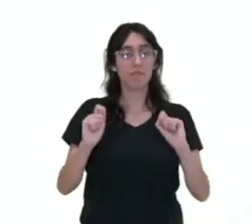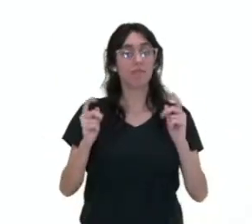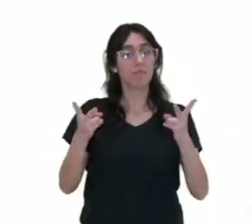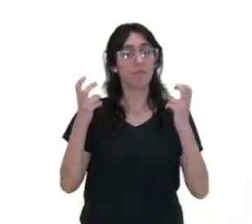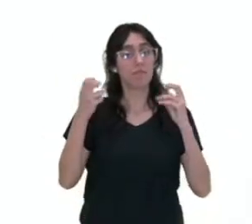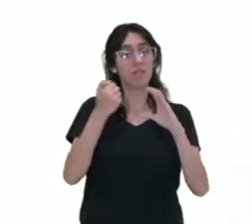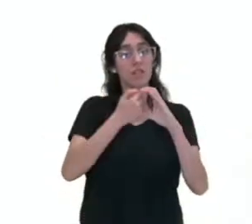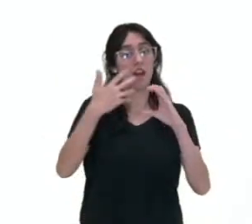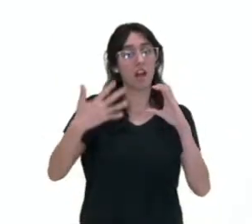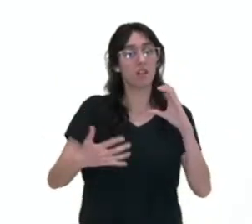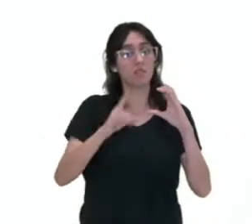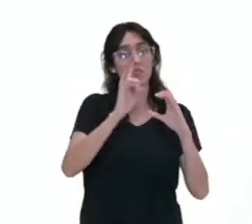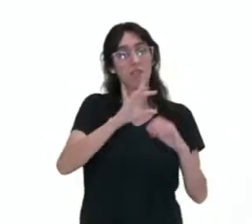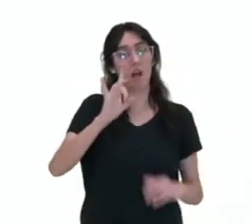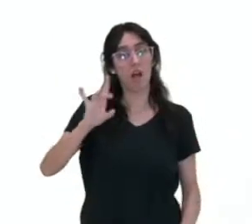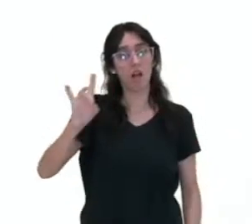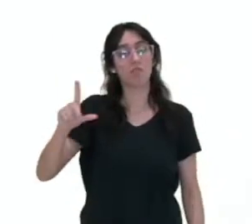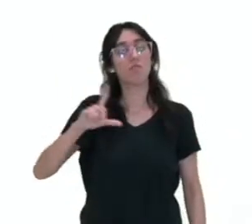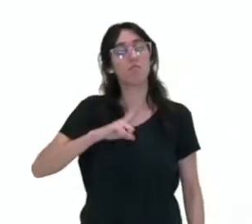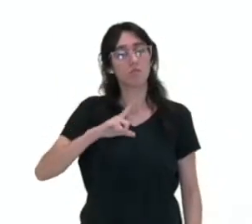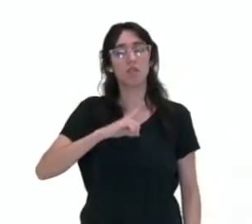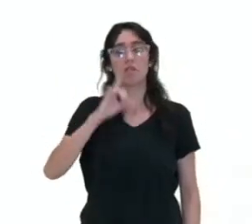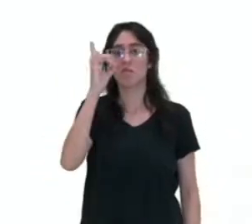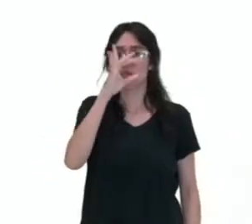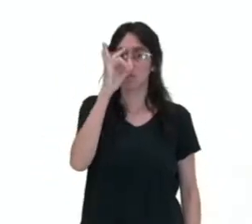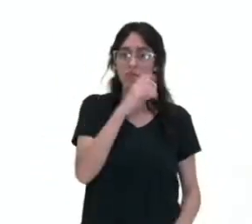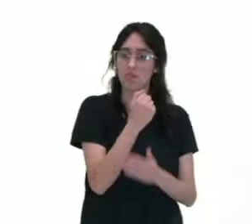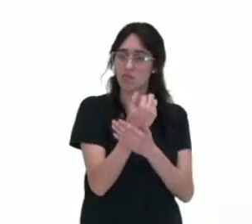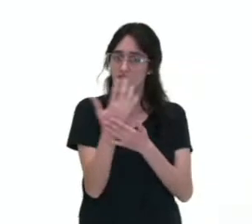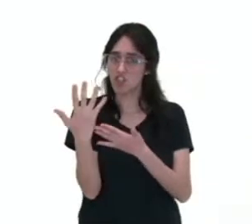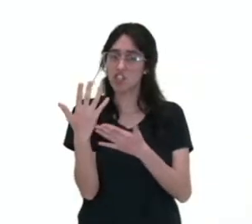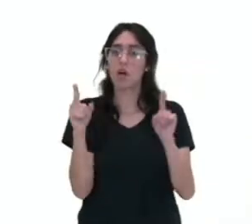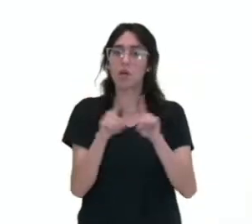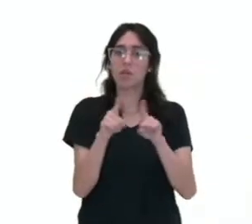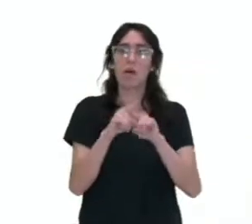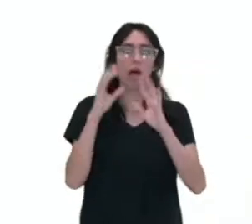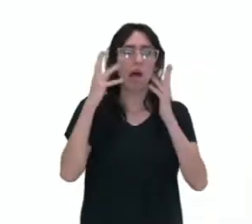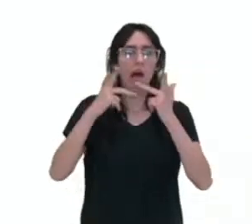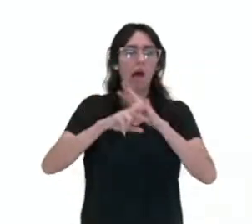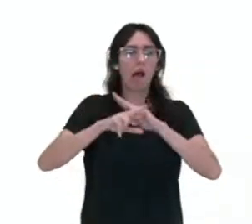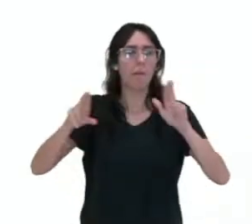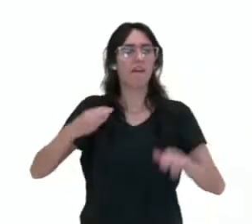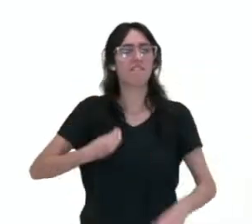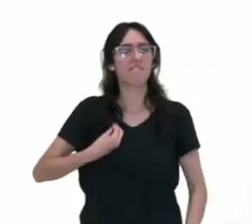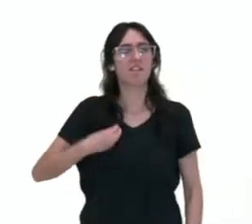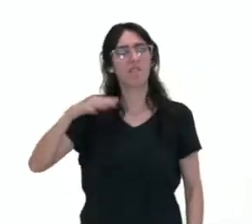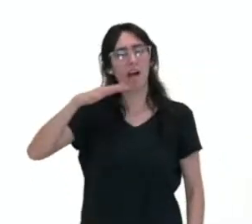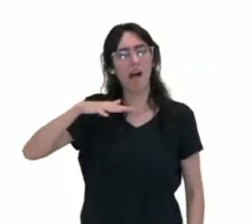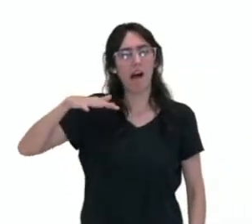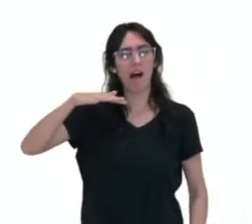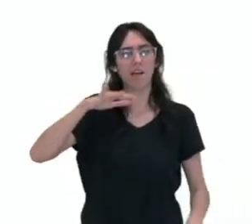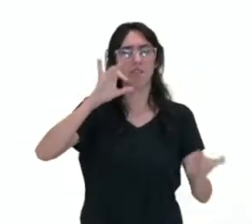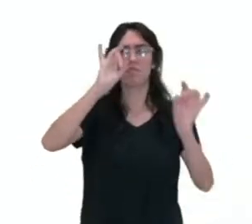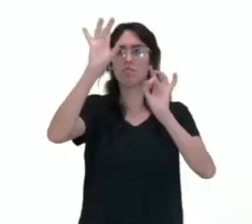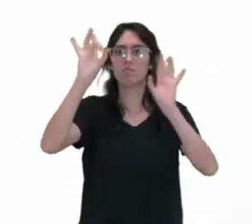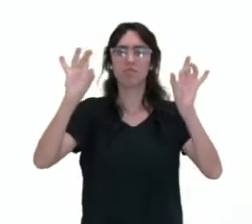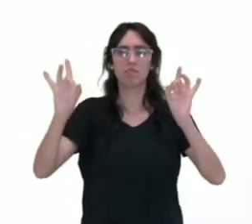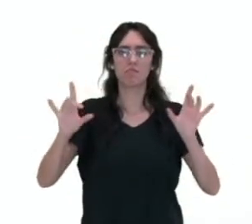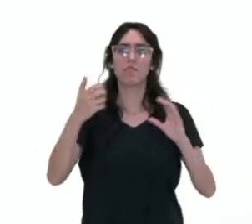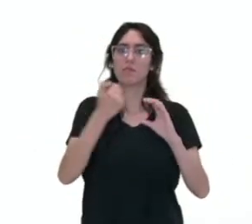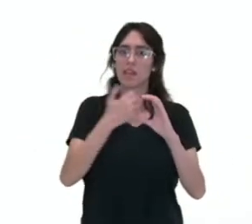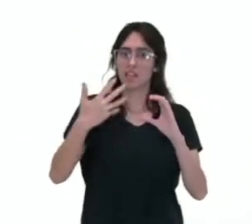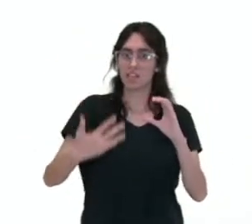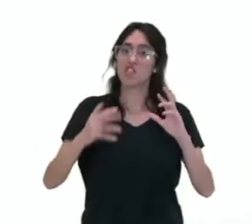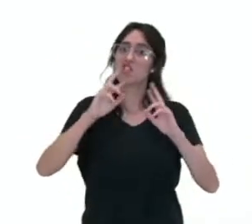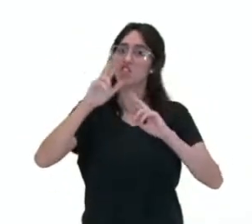características de cada uma dessas formações, tanto vegetais e também dos seres vivos que habitam essas áreas, que vão dispor de características